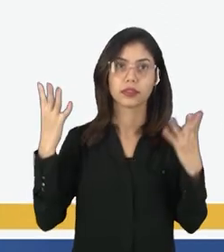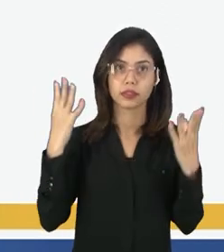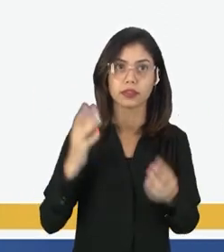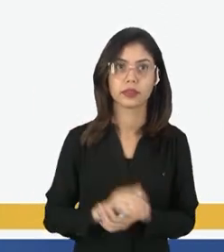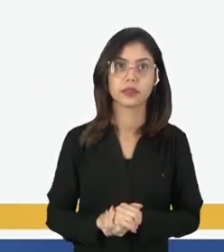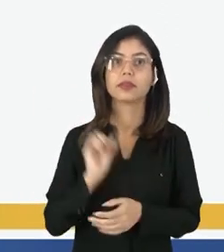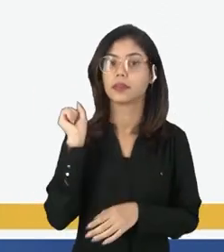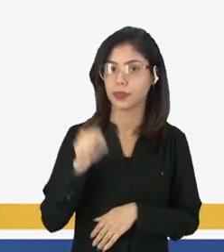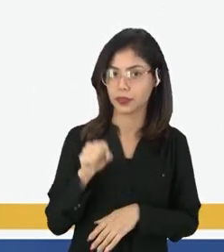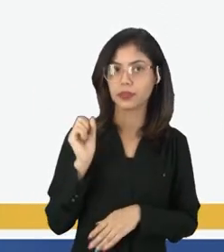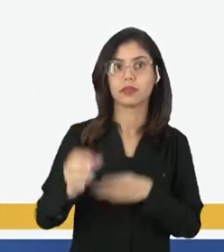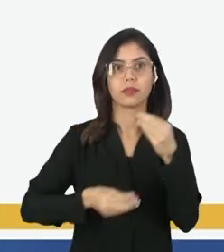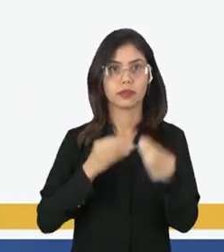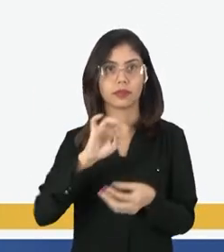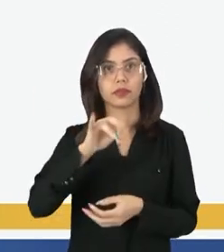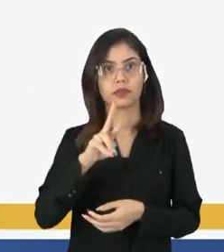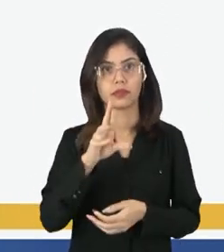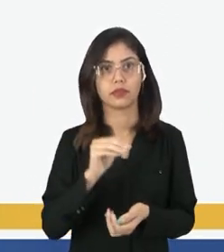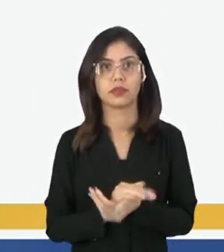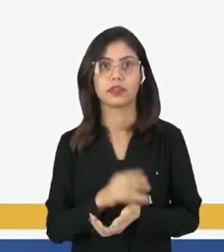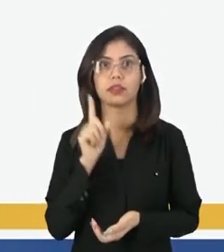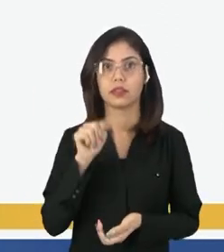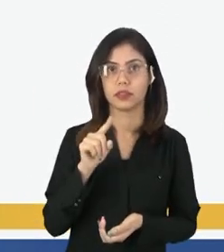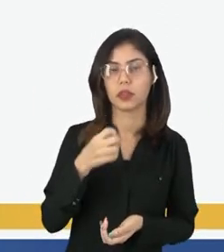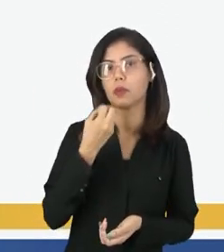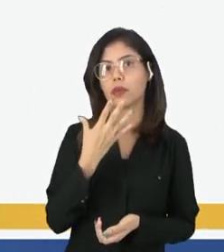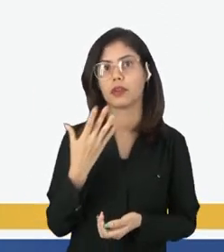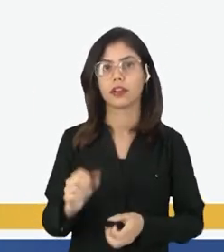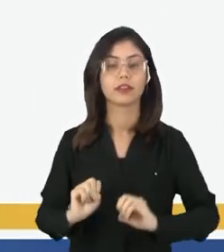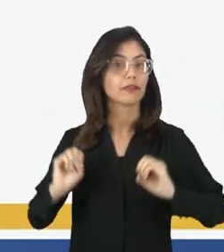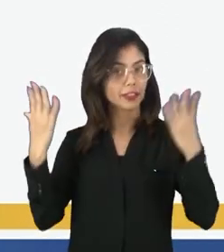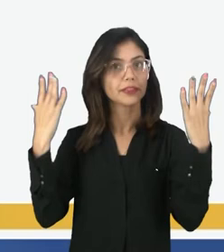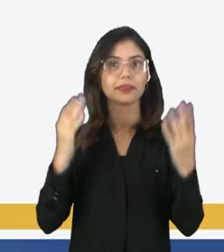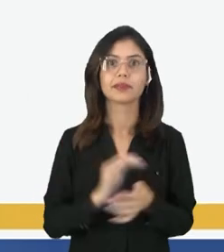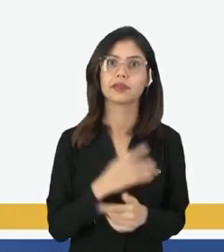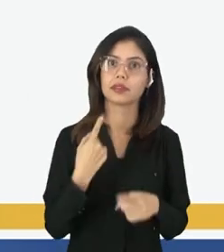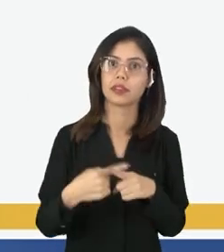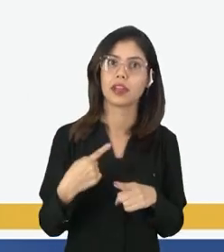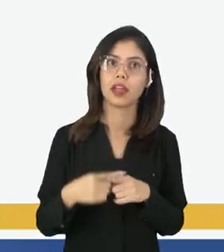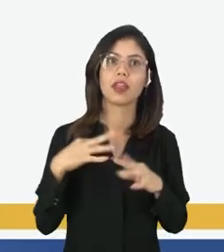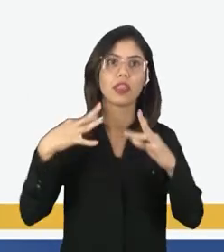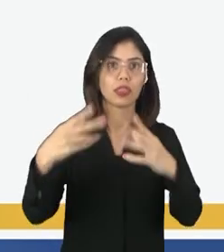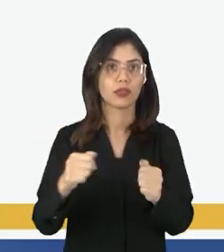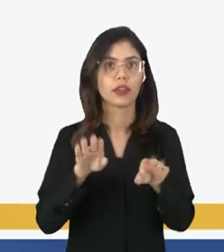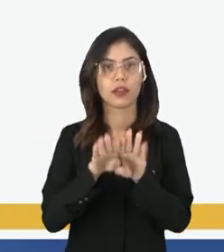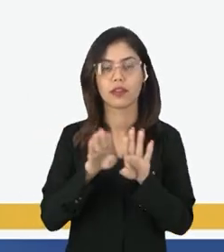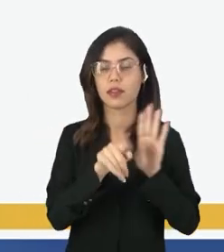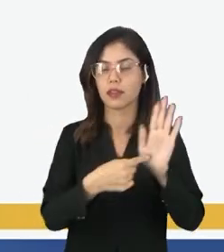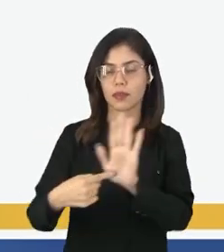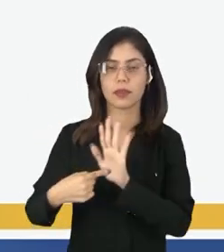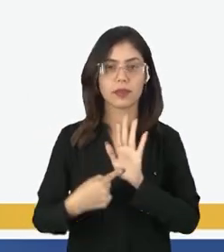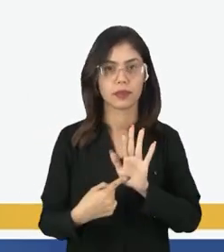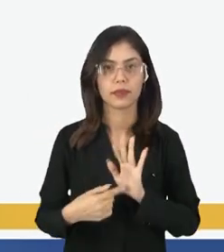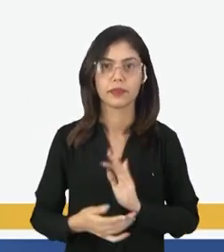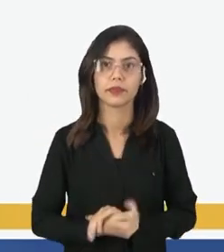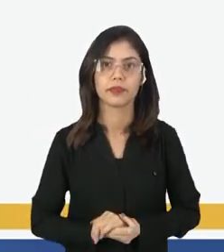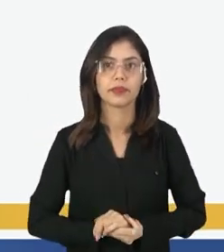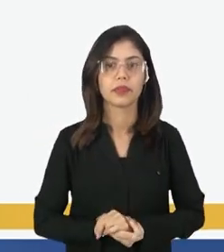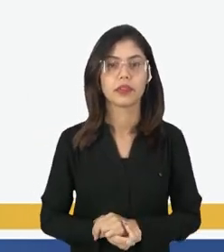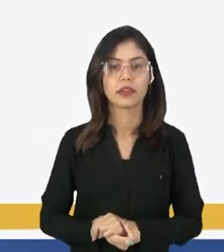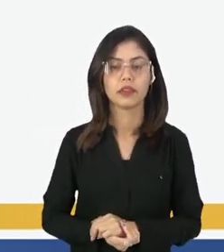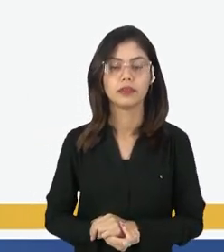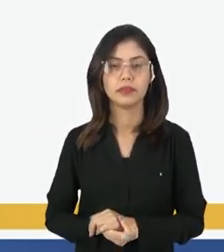festa sim como a Juriti ele foi um bom animador por ter participado de tudo que a festa proporcionavam